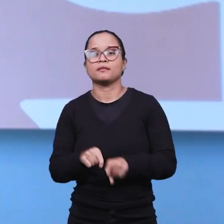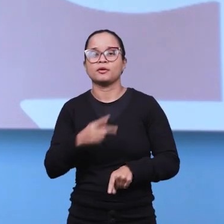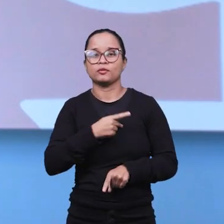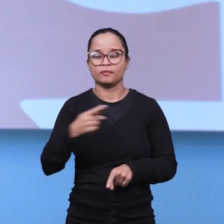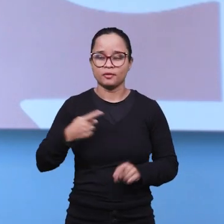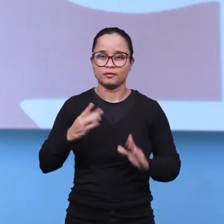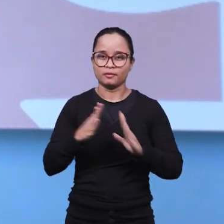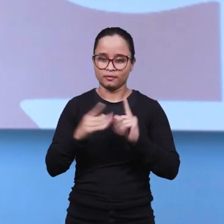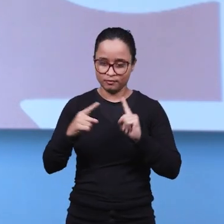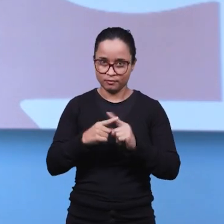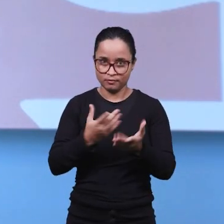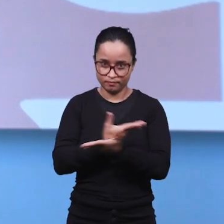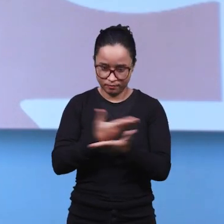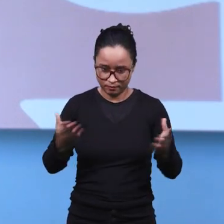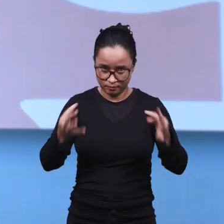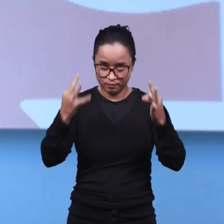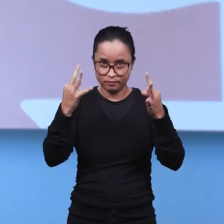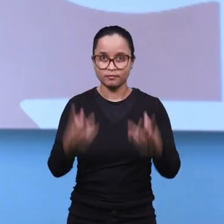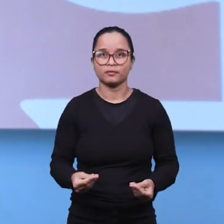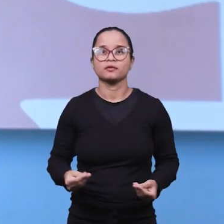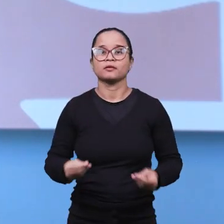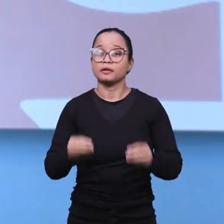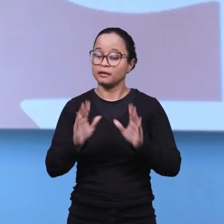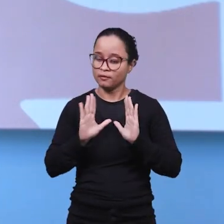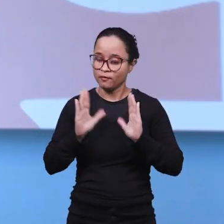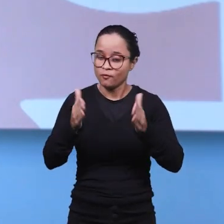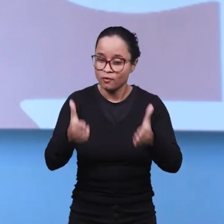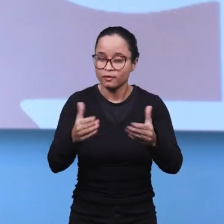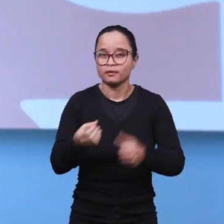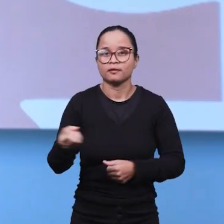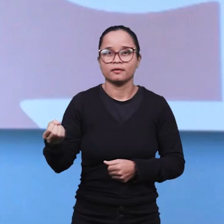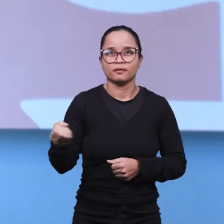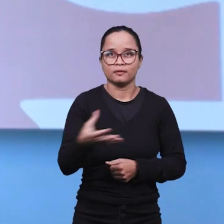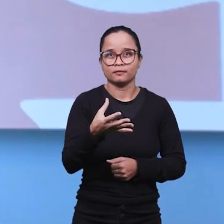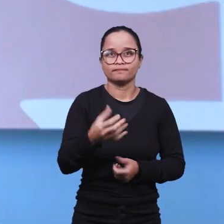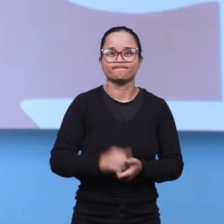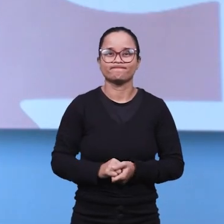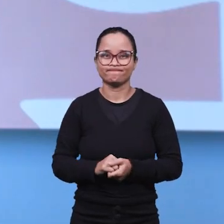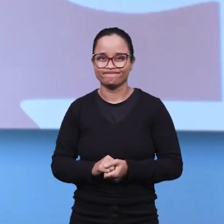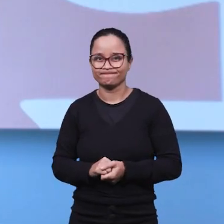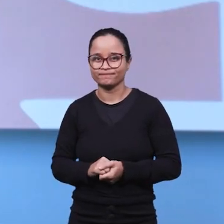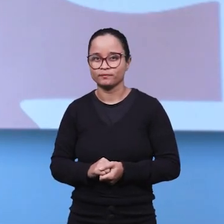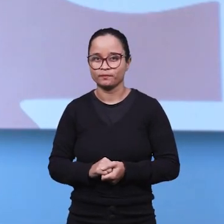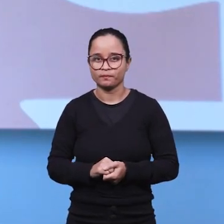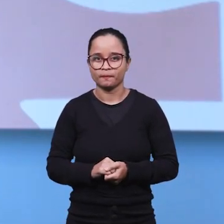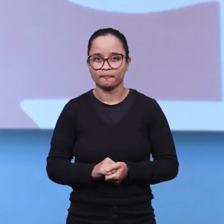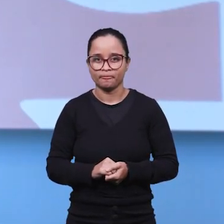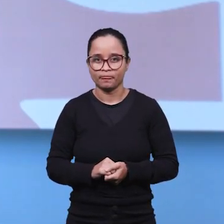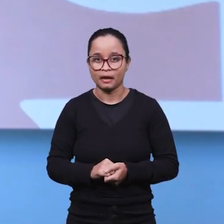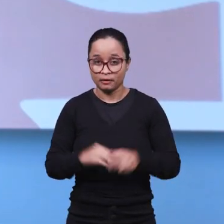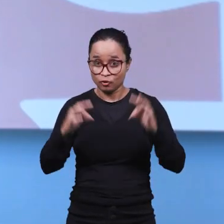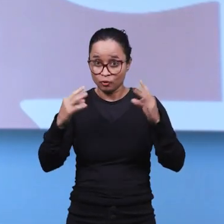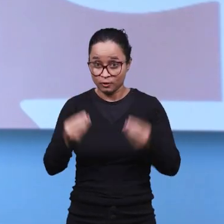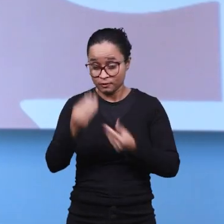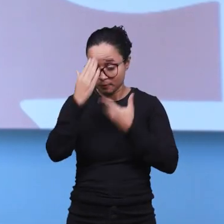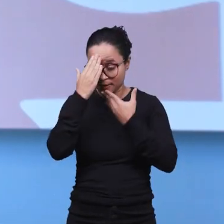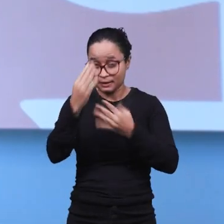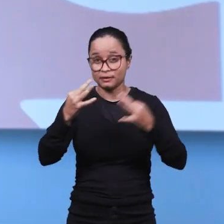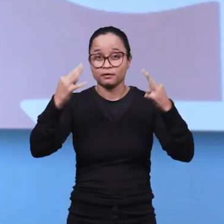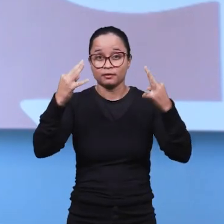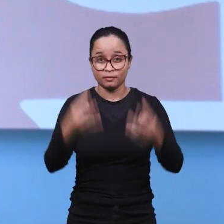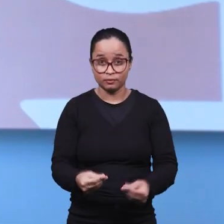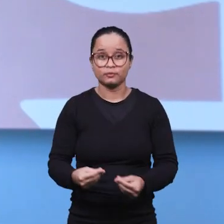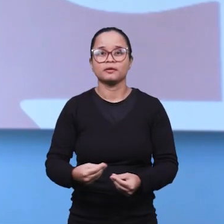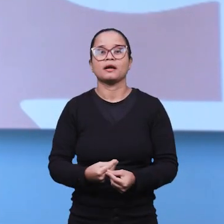das igrejas e de todos aqueles que se dedicam a essa nobre causa. Obrigada a todos, aos nossos